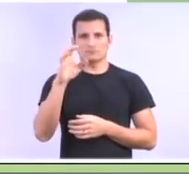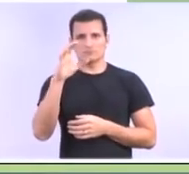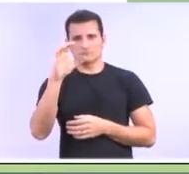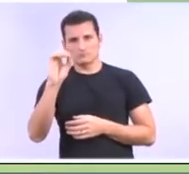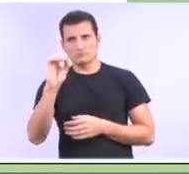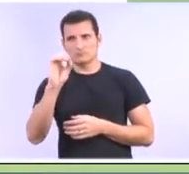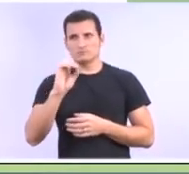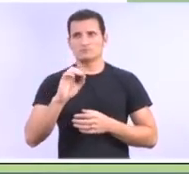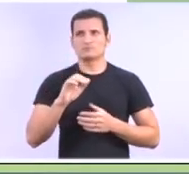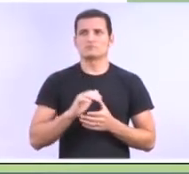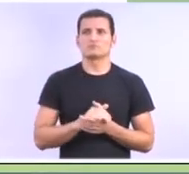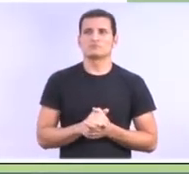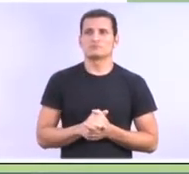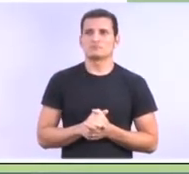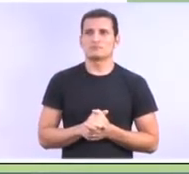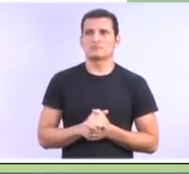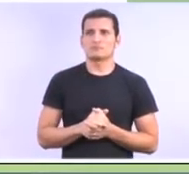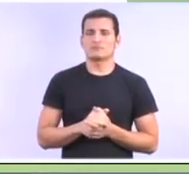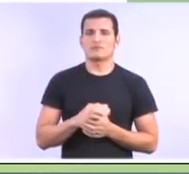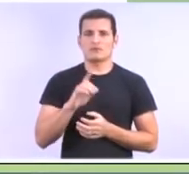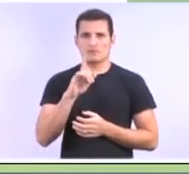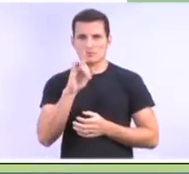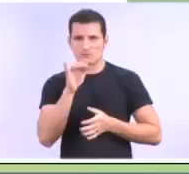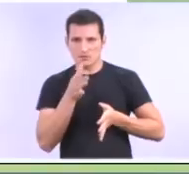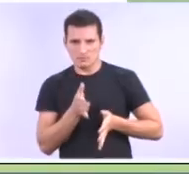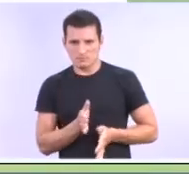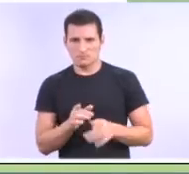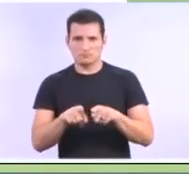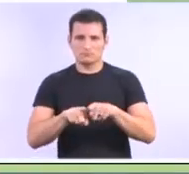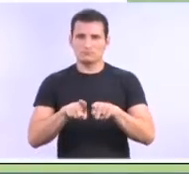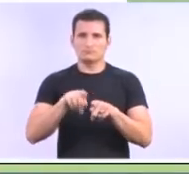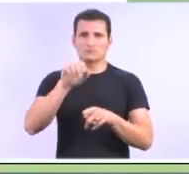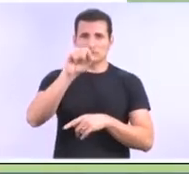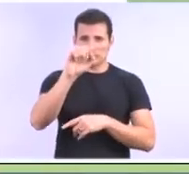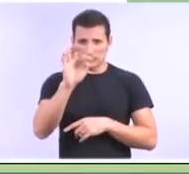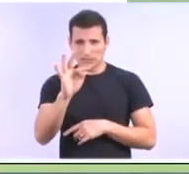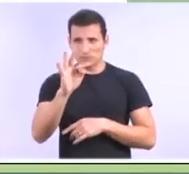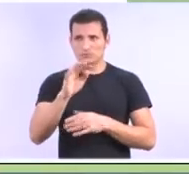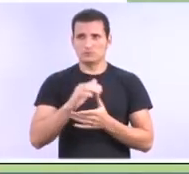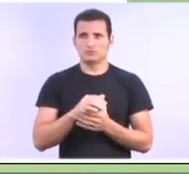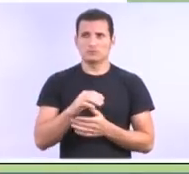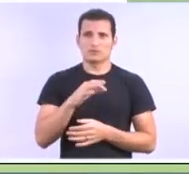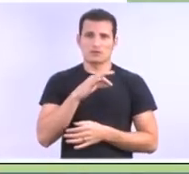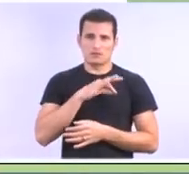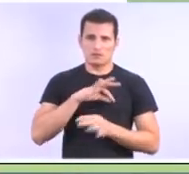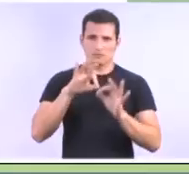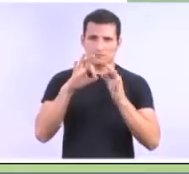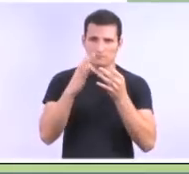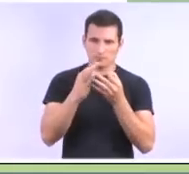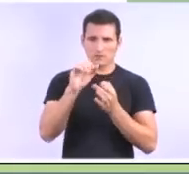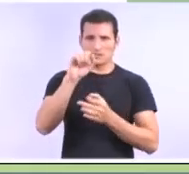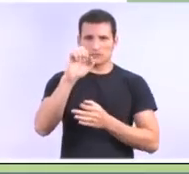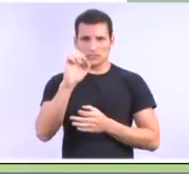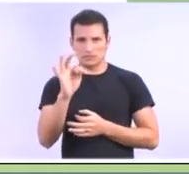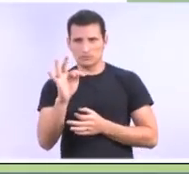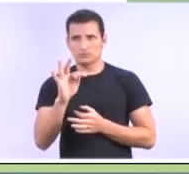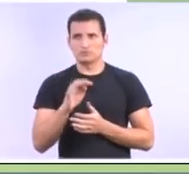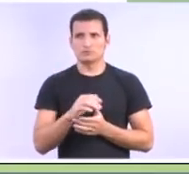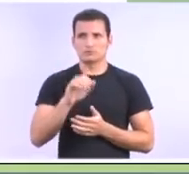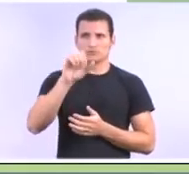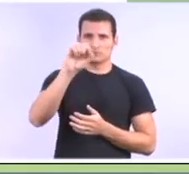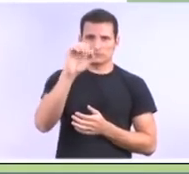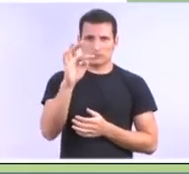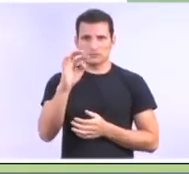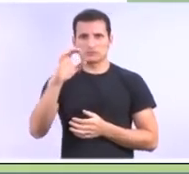para atribuir endereço, setData de nascimento para atribuir a data de nascimento, setRenda familiar para atribuir a renda familiar, setCPF